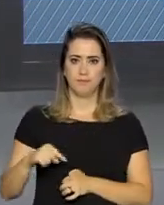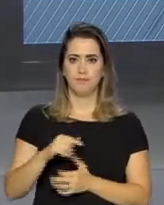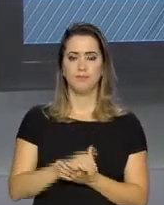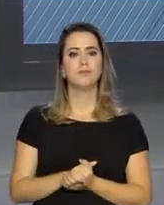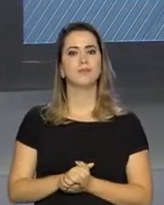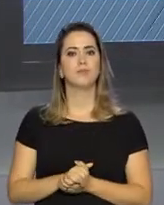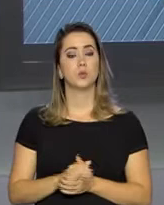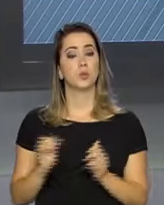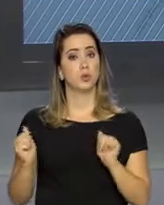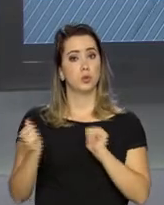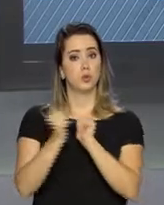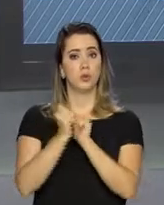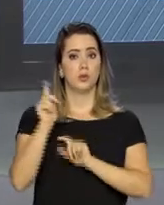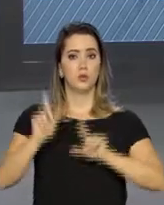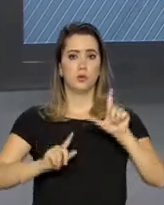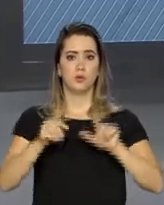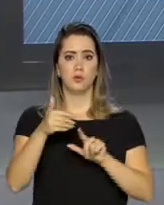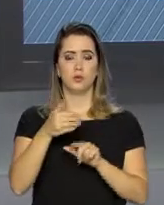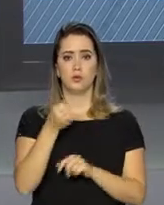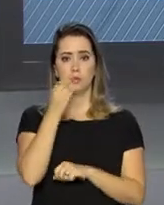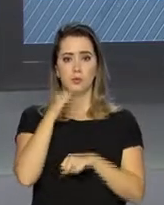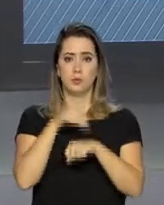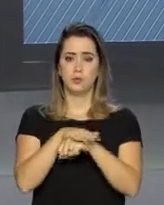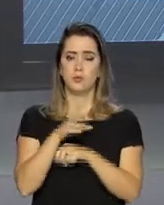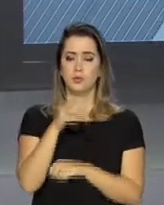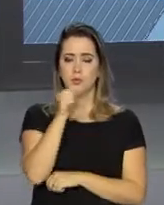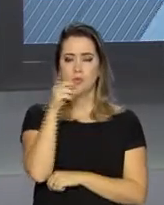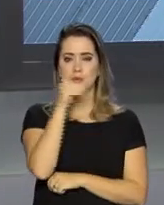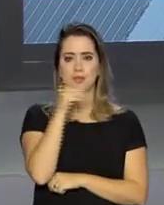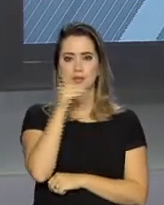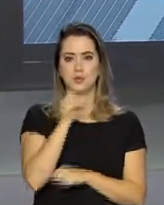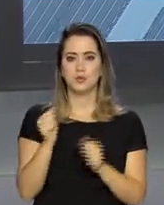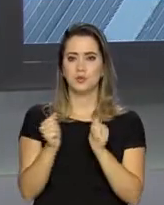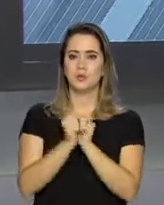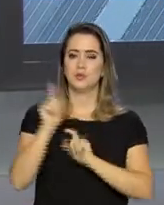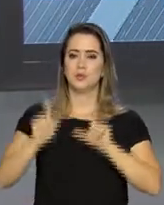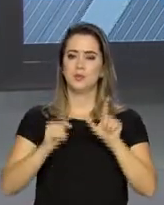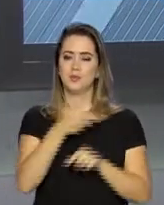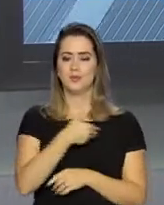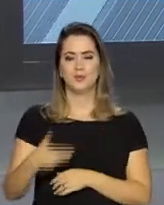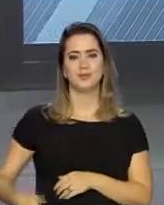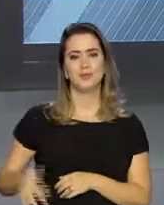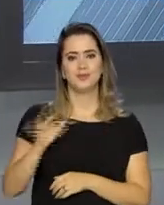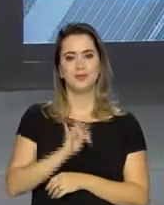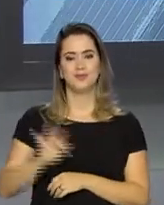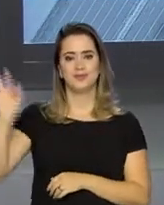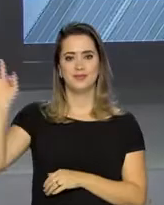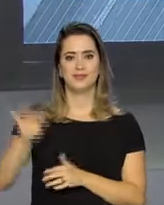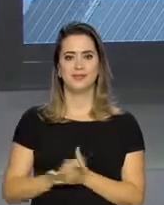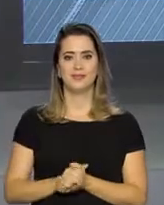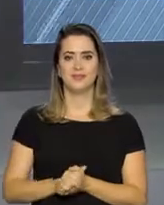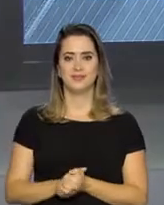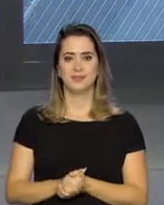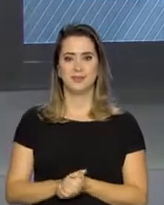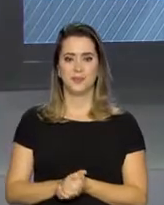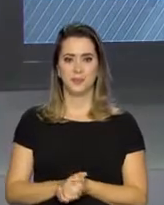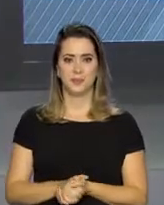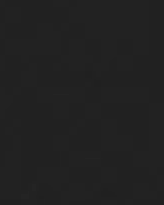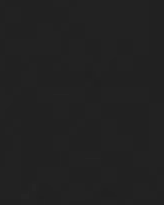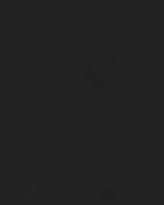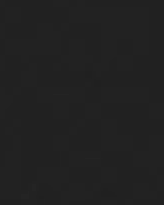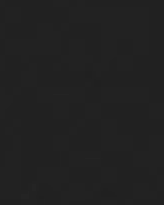nbr na internet uma boa noite um ótimo final de semana continue com a gente na nbr a tv do governo federal